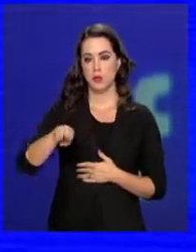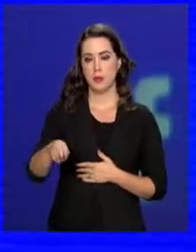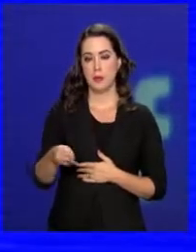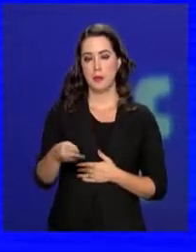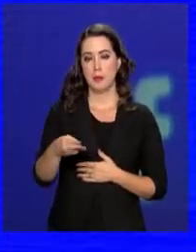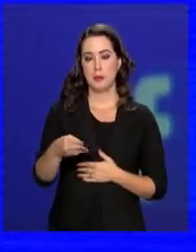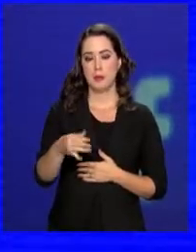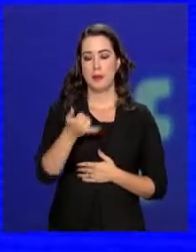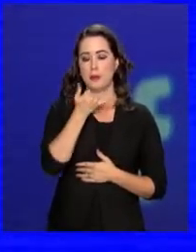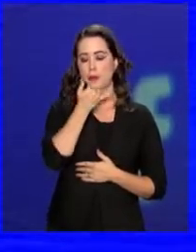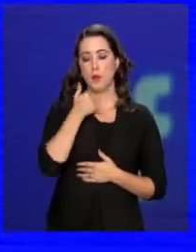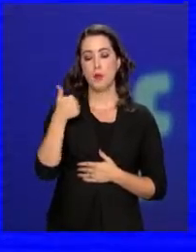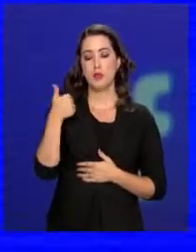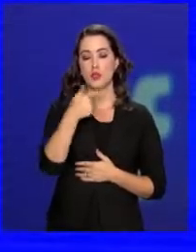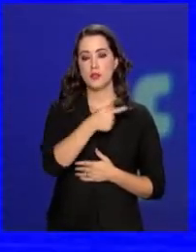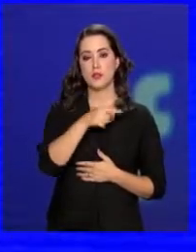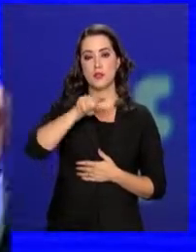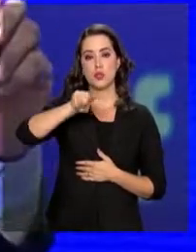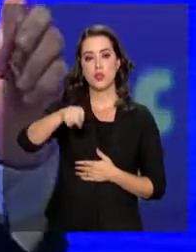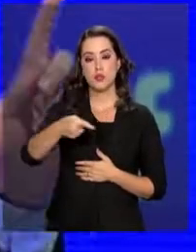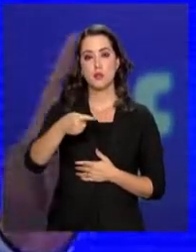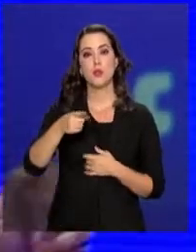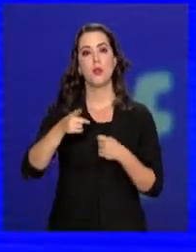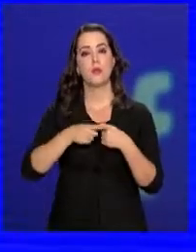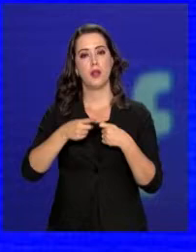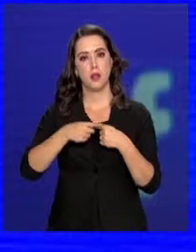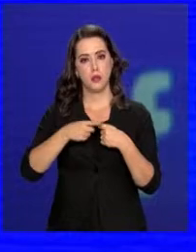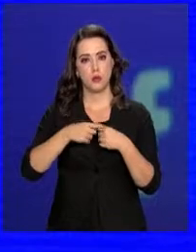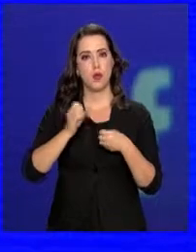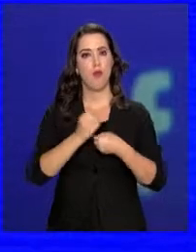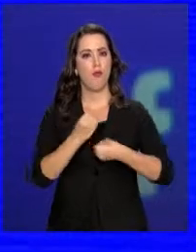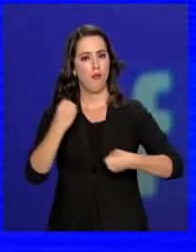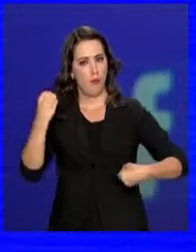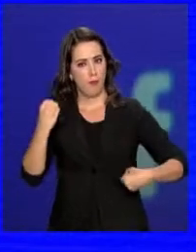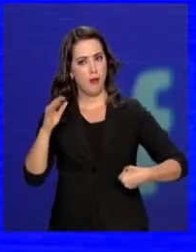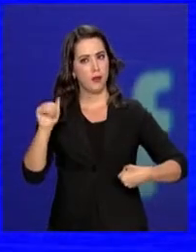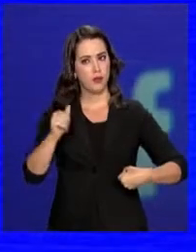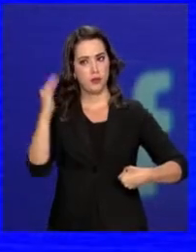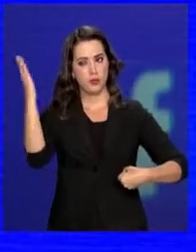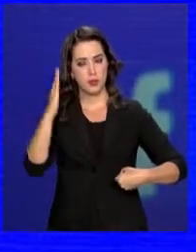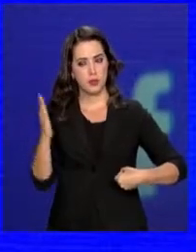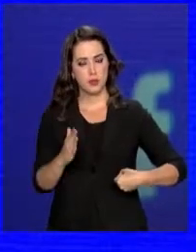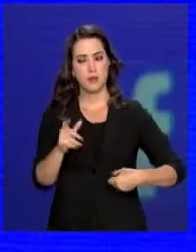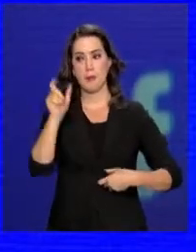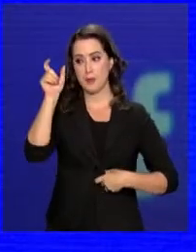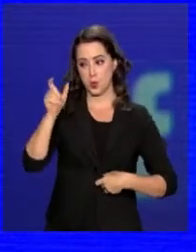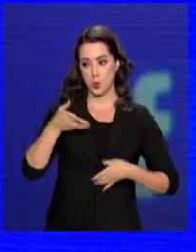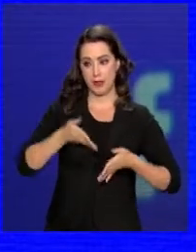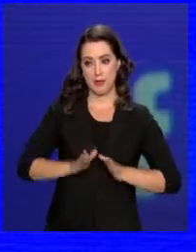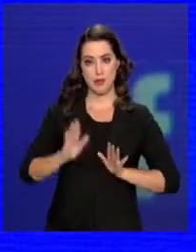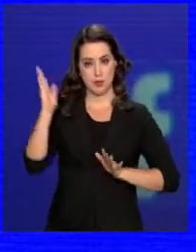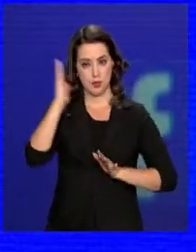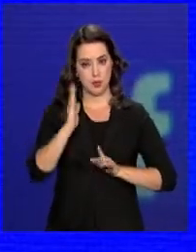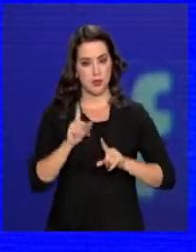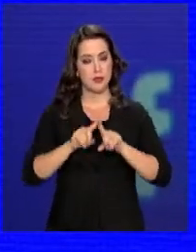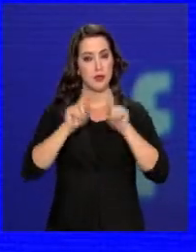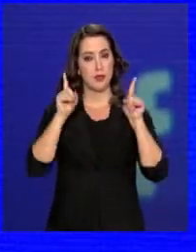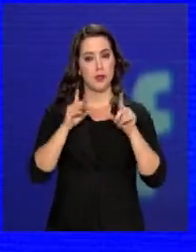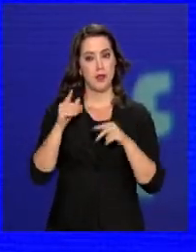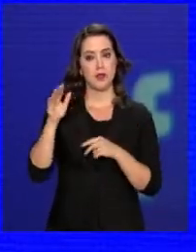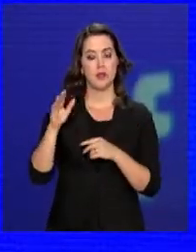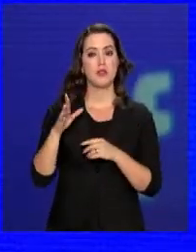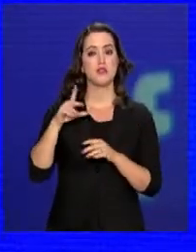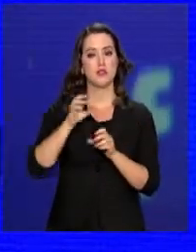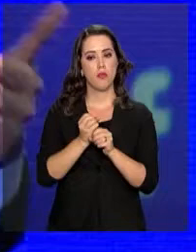médicos formados no exterior brasileiros formados no exterior que estão